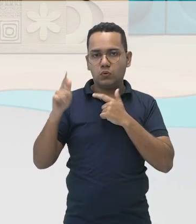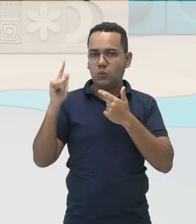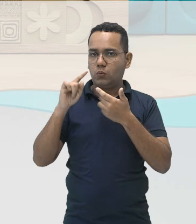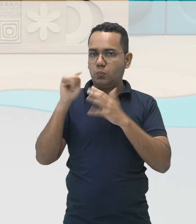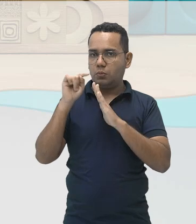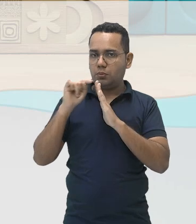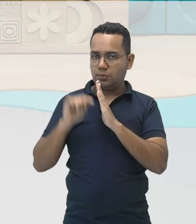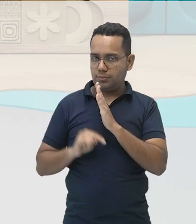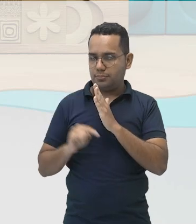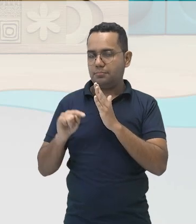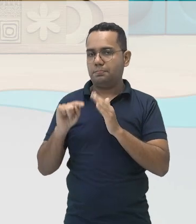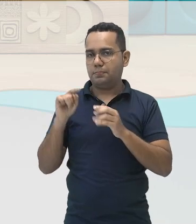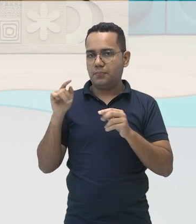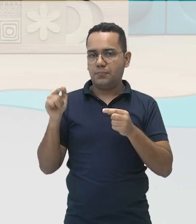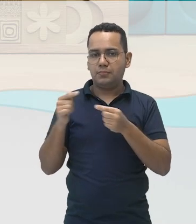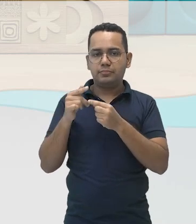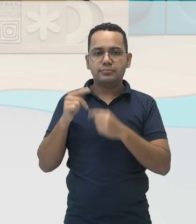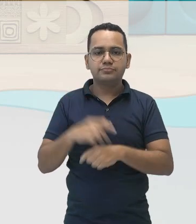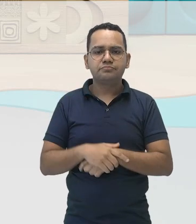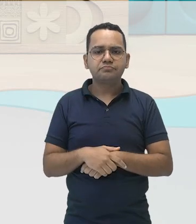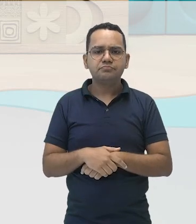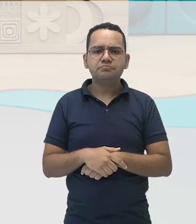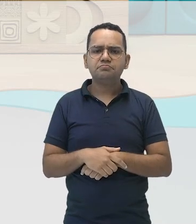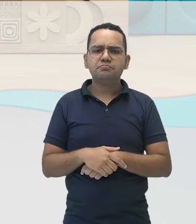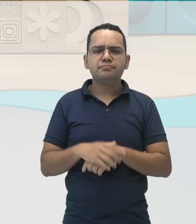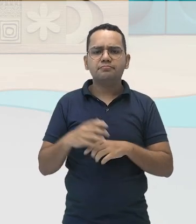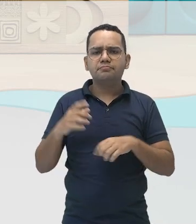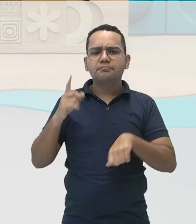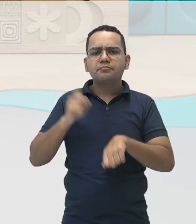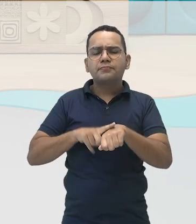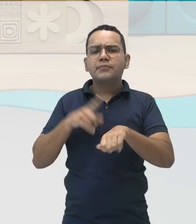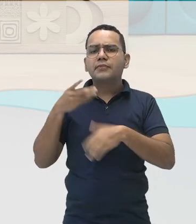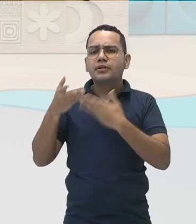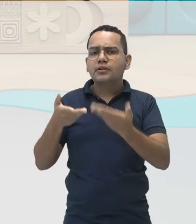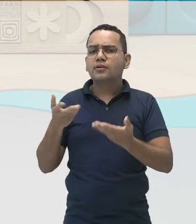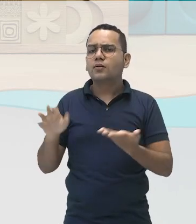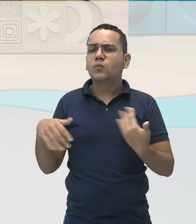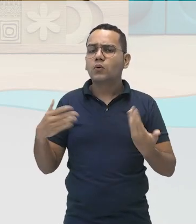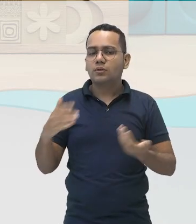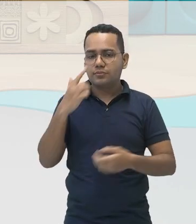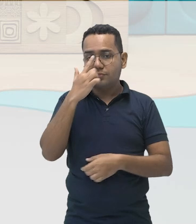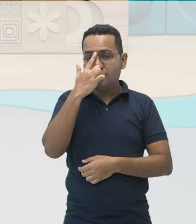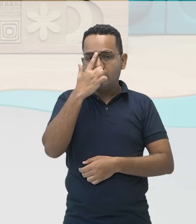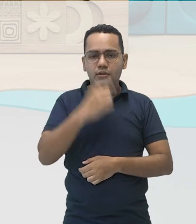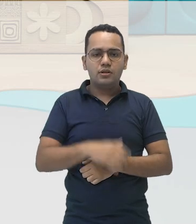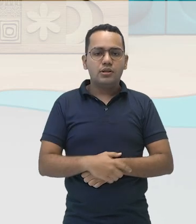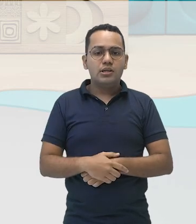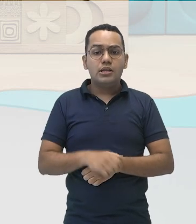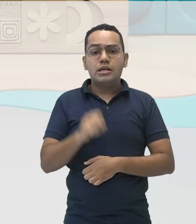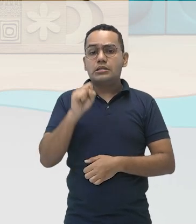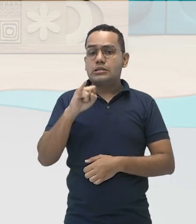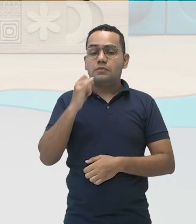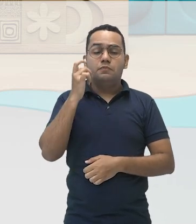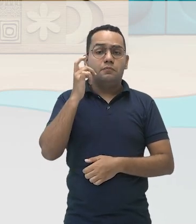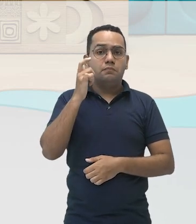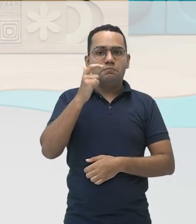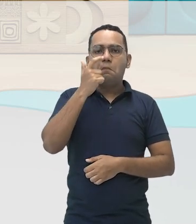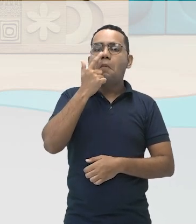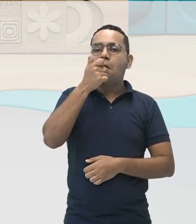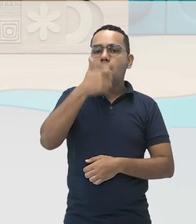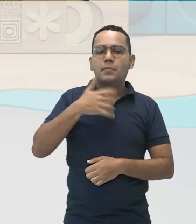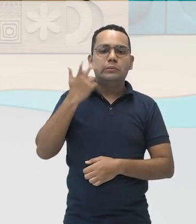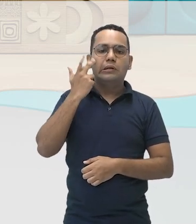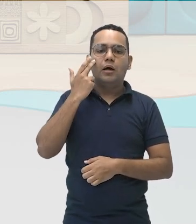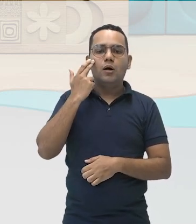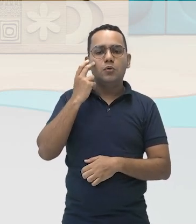estão elencadas aqui. Como que a gente deve agir nesse caso? Vamos ver? Se o sangramento nasal ele acontecer de maneira espontânea, você